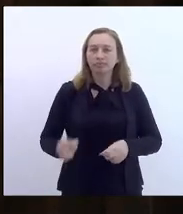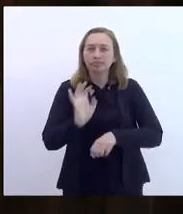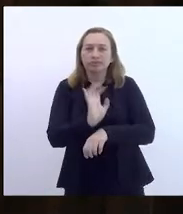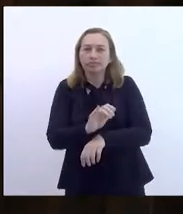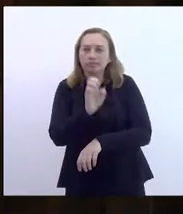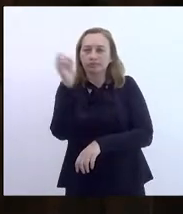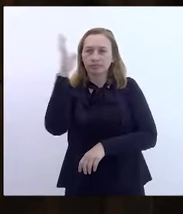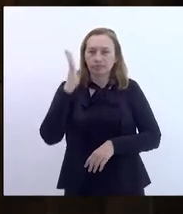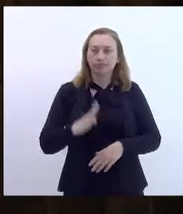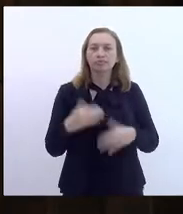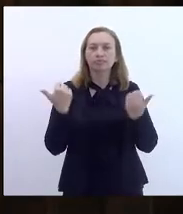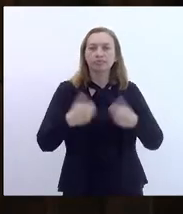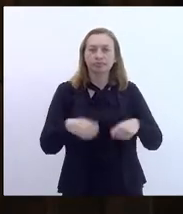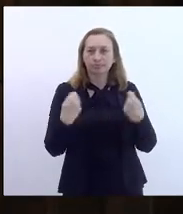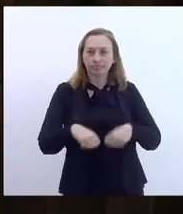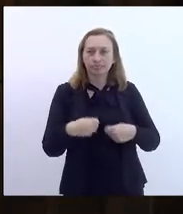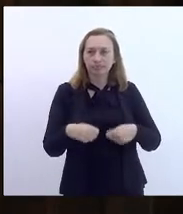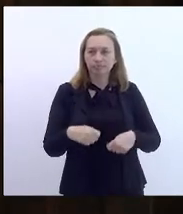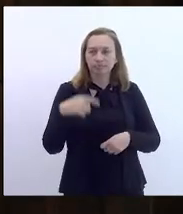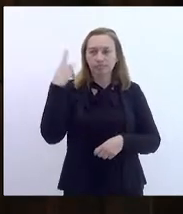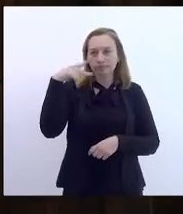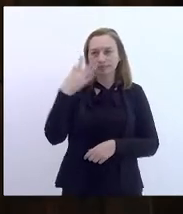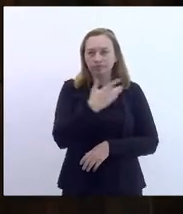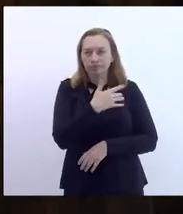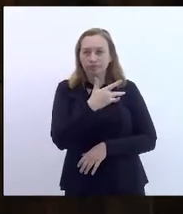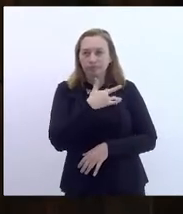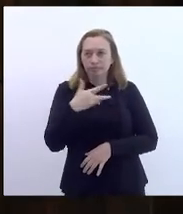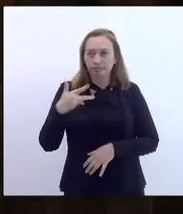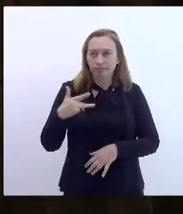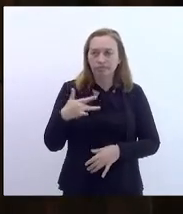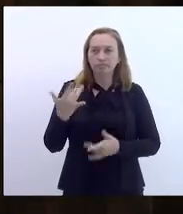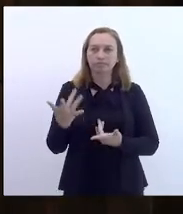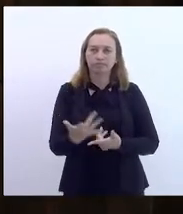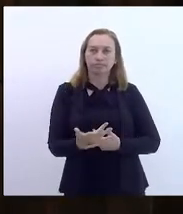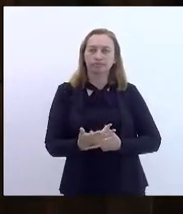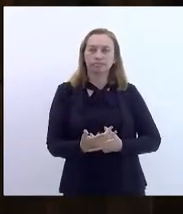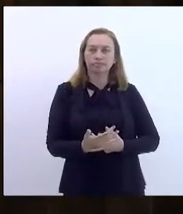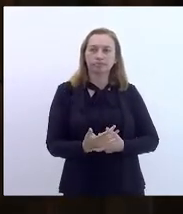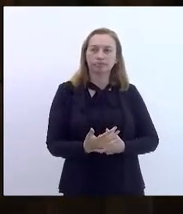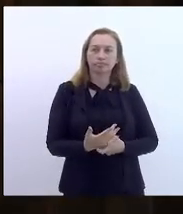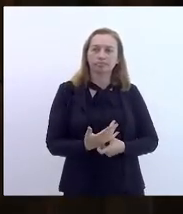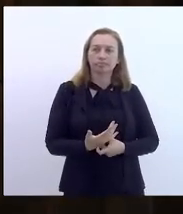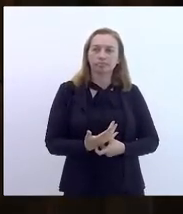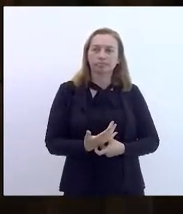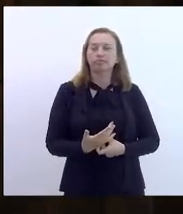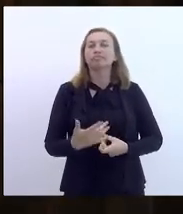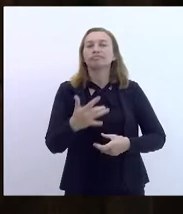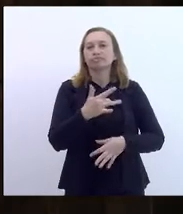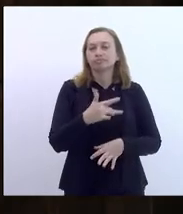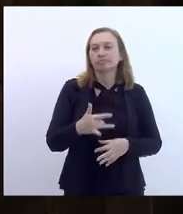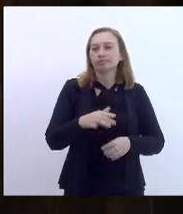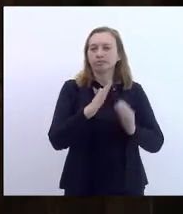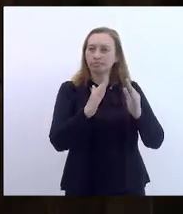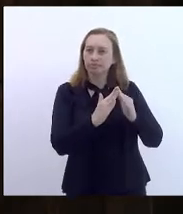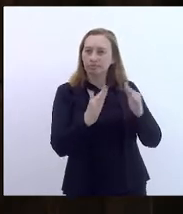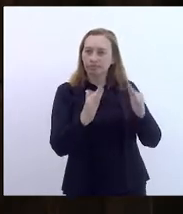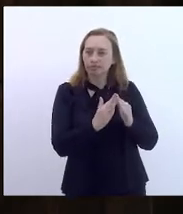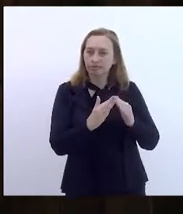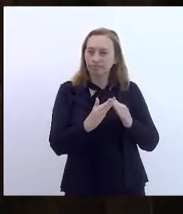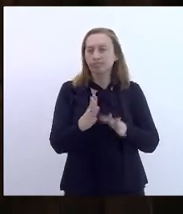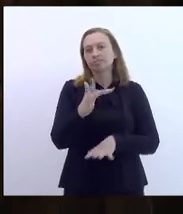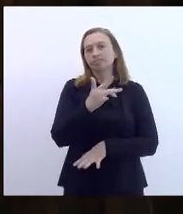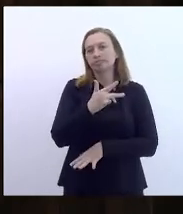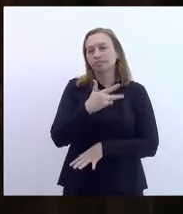brasileiro elas precisam ser políticas públicas saudáveis que contemplem habitação saúde emprego